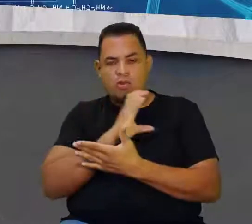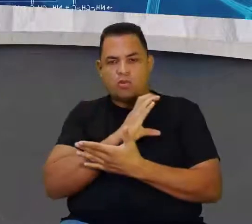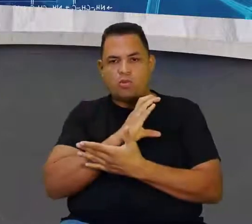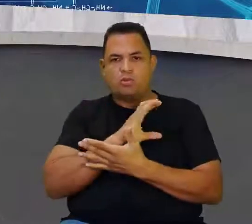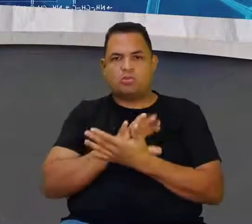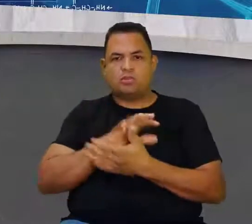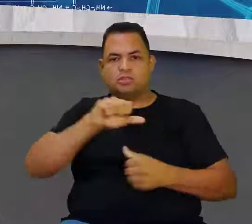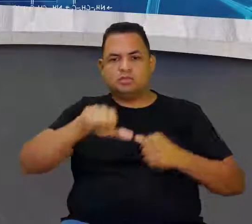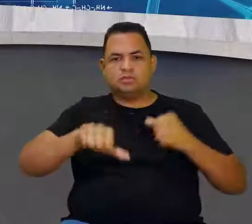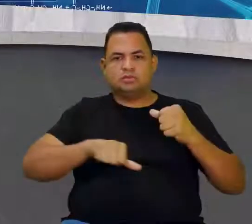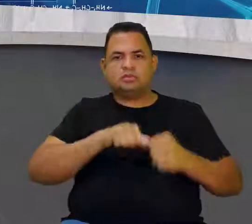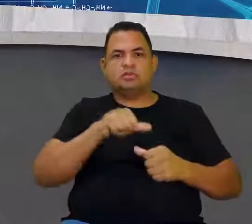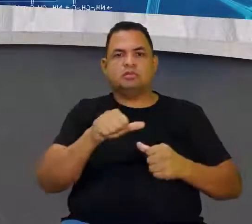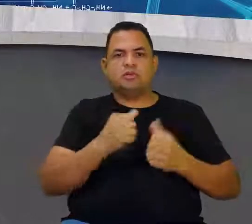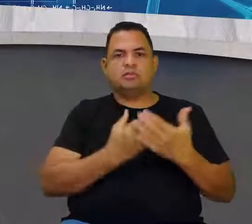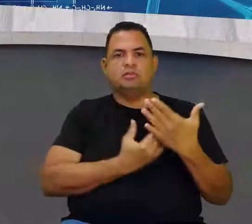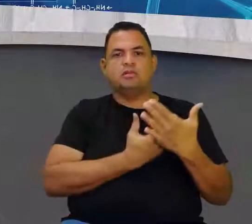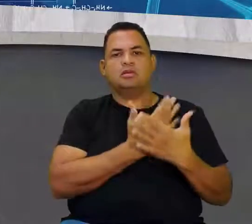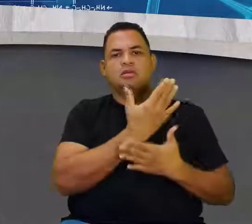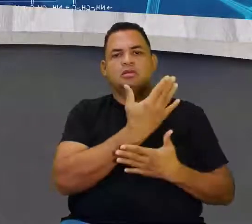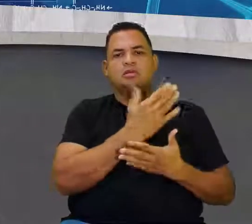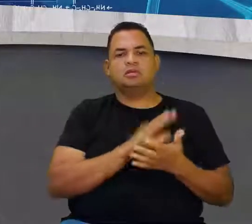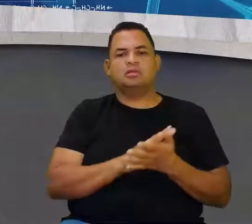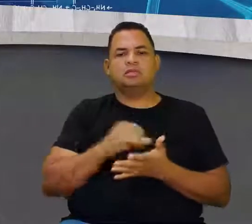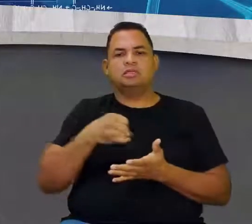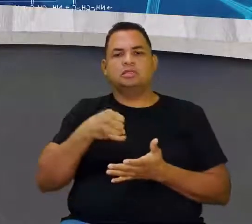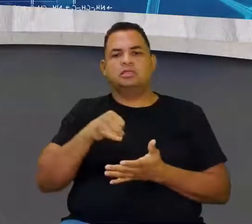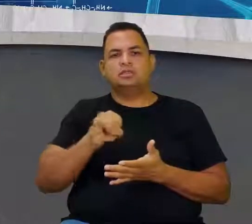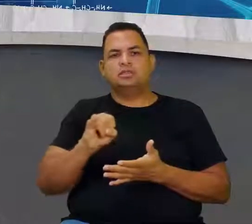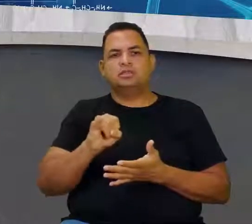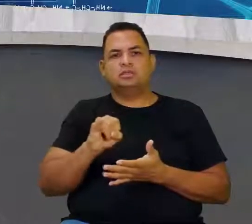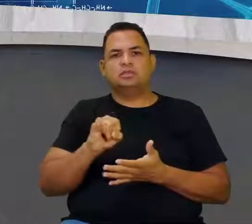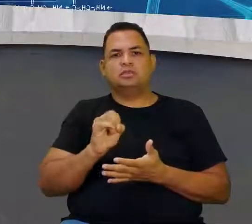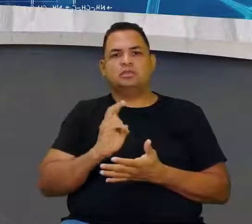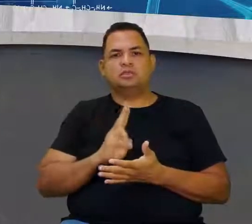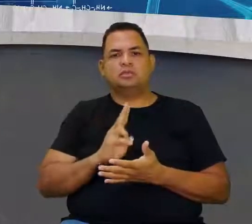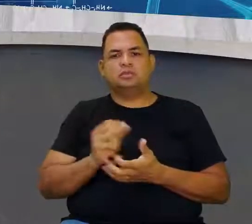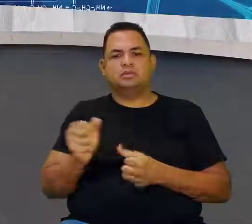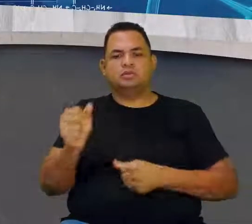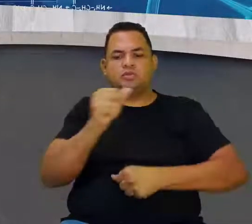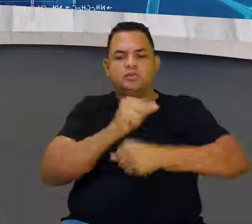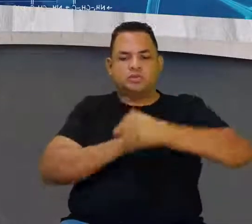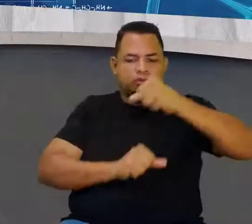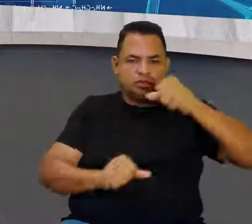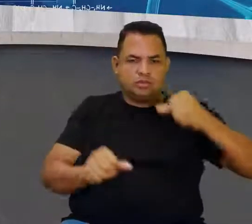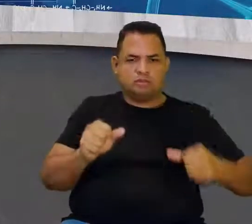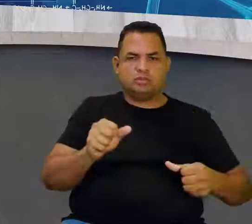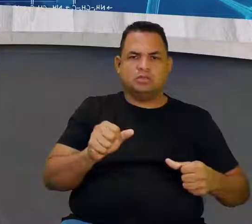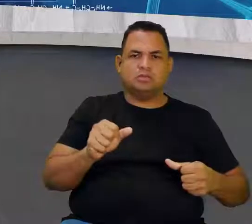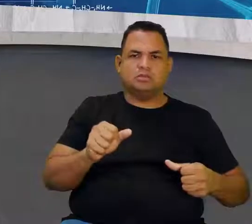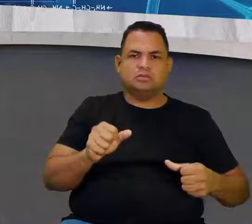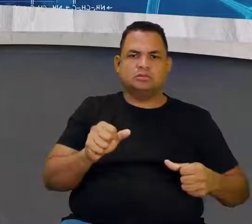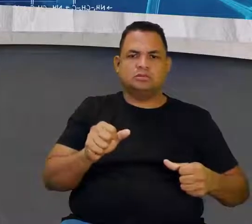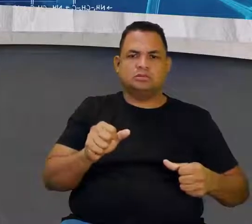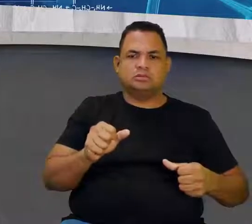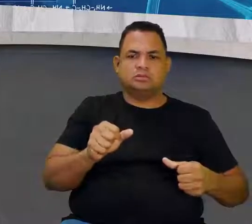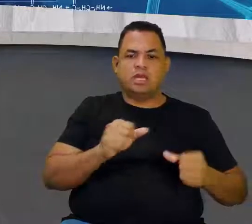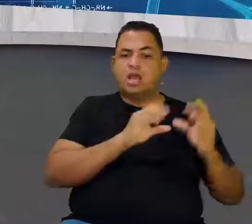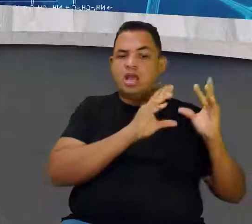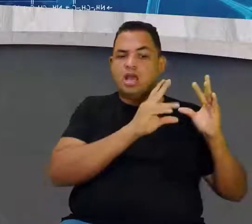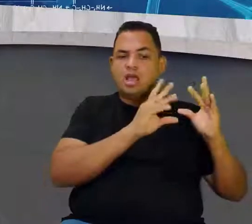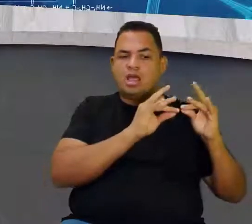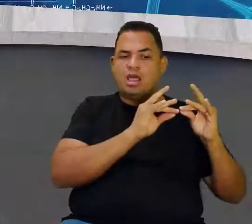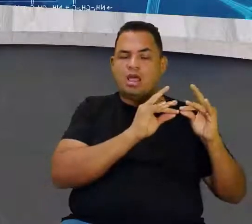estado gasoso. Se eu quiser fazer o processo inverso, transformar esse